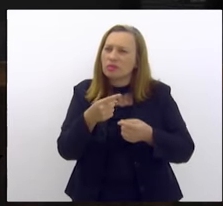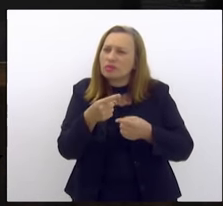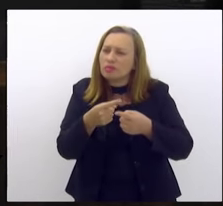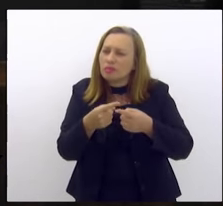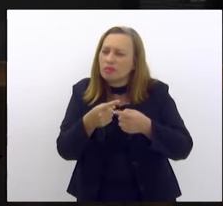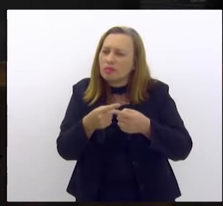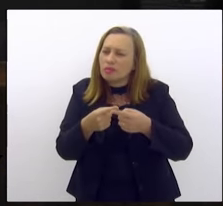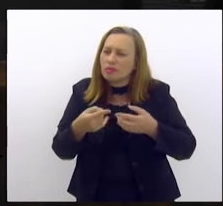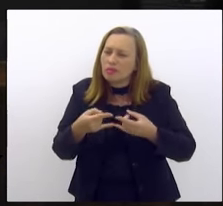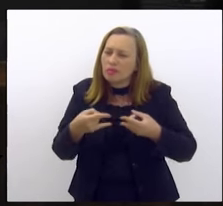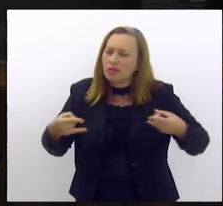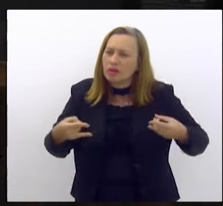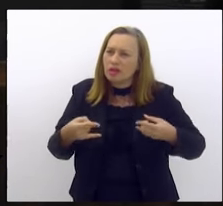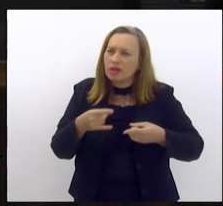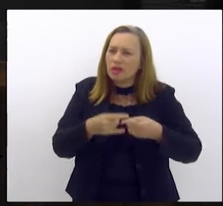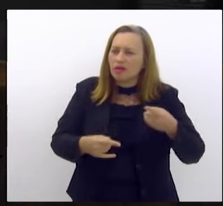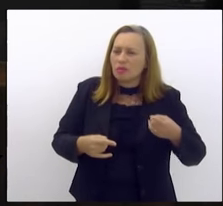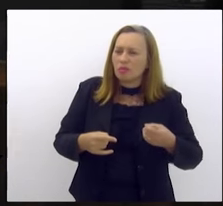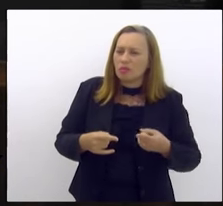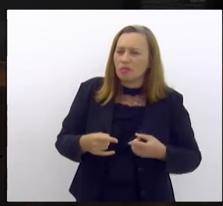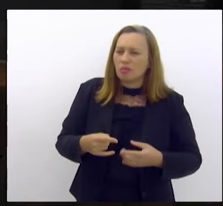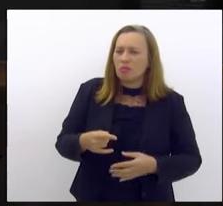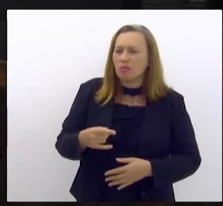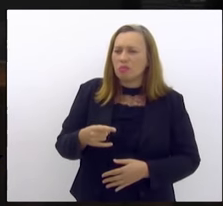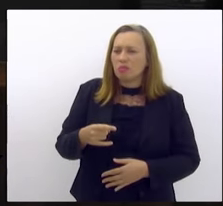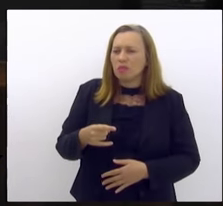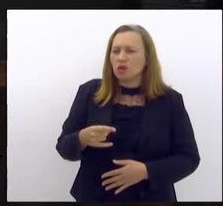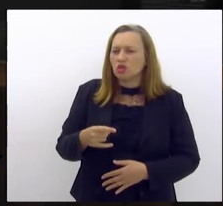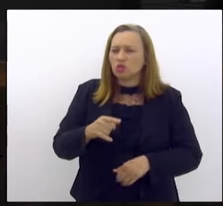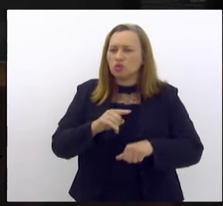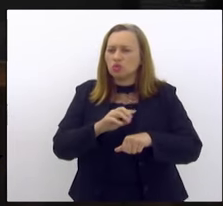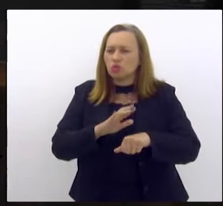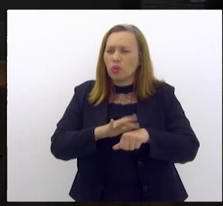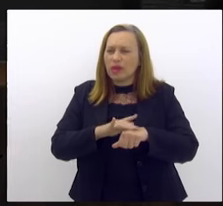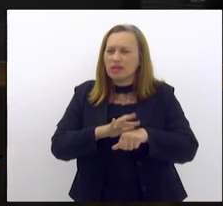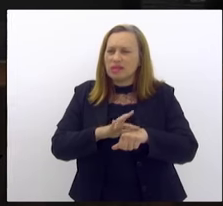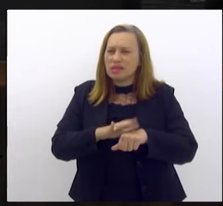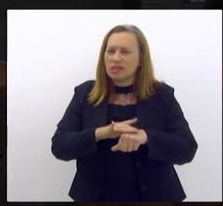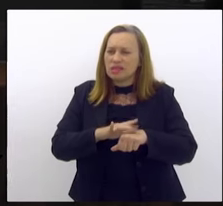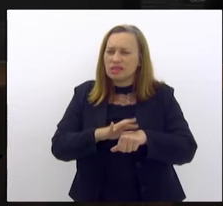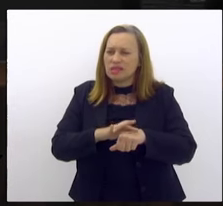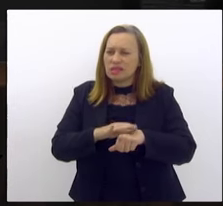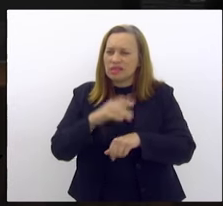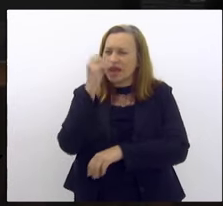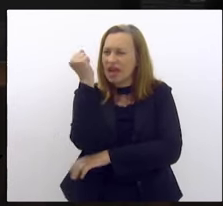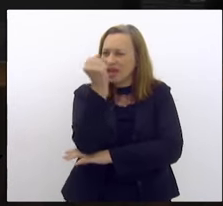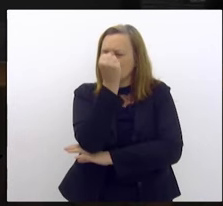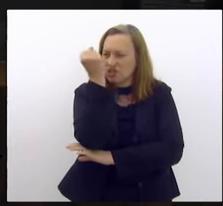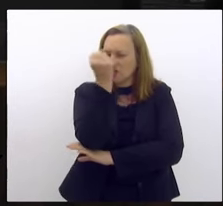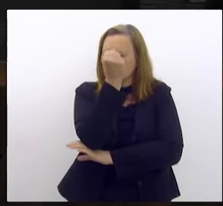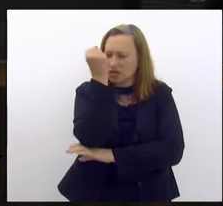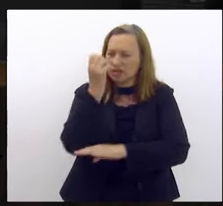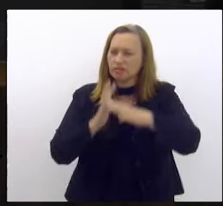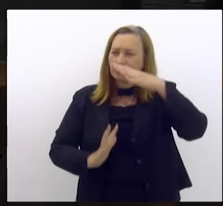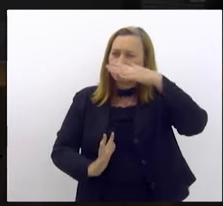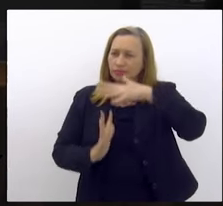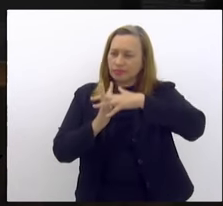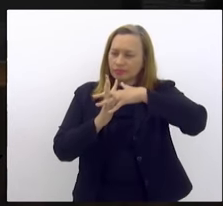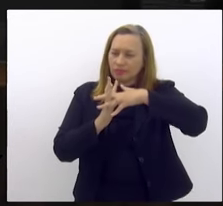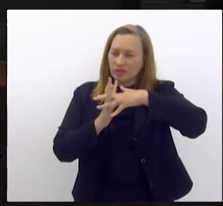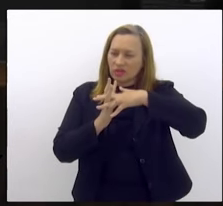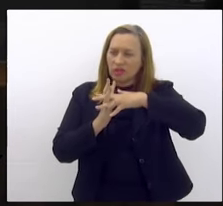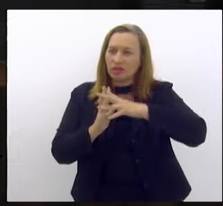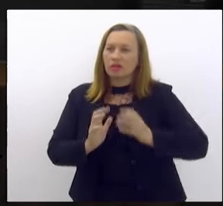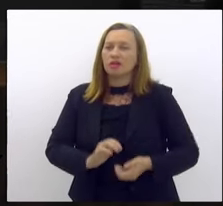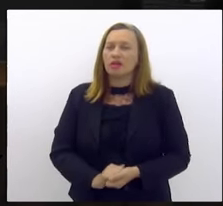para portadores de doenças graves nos estabelecimentos que promovem eventos artísticos, culturais,